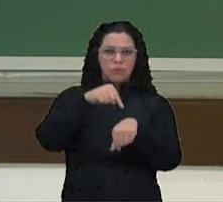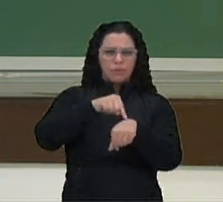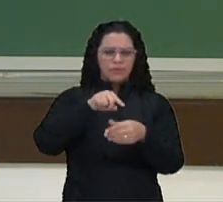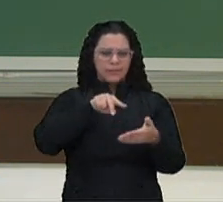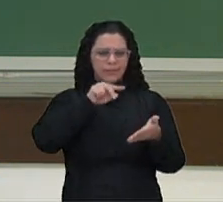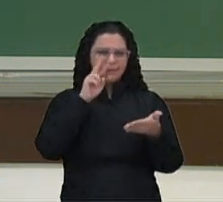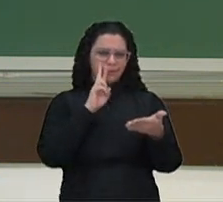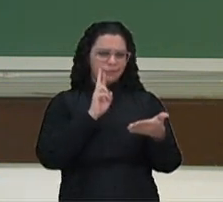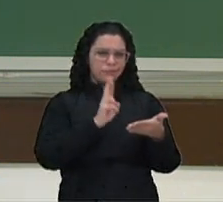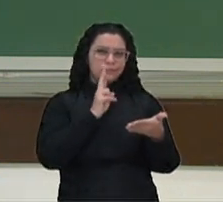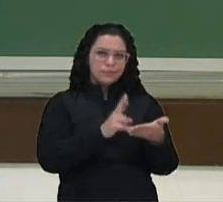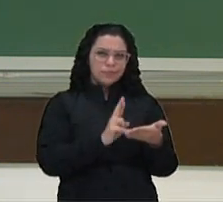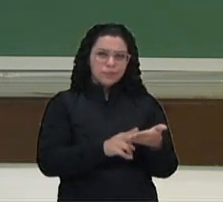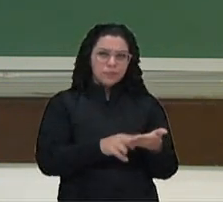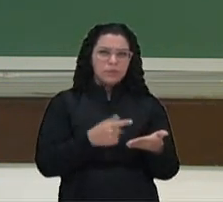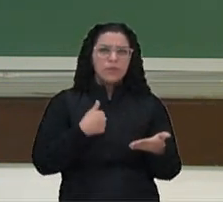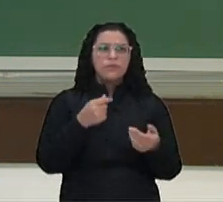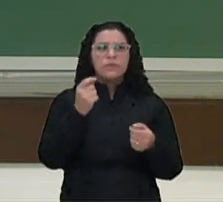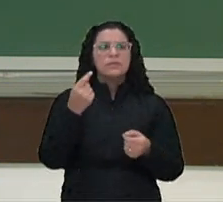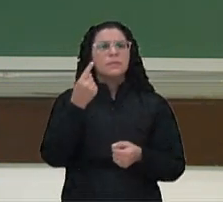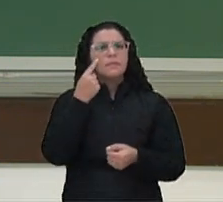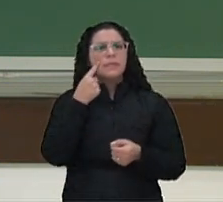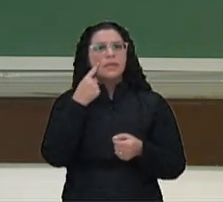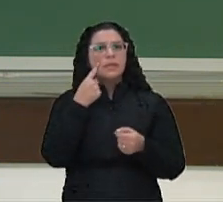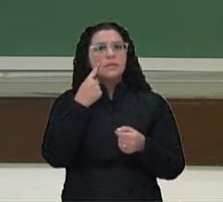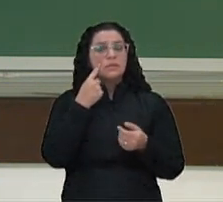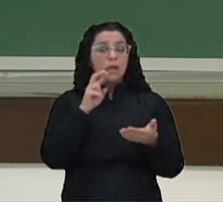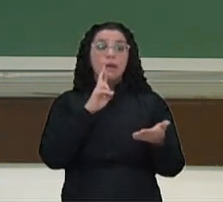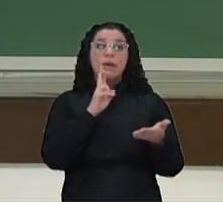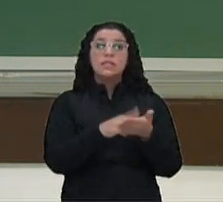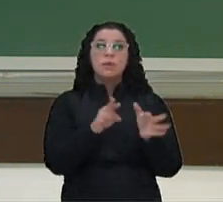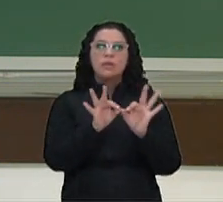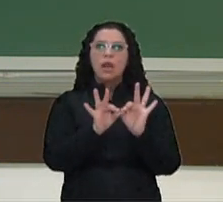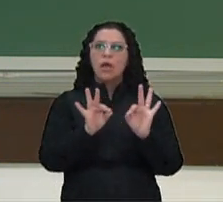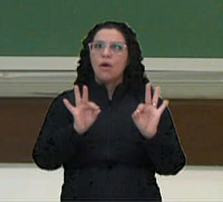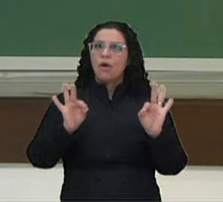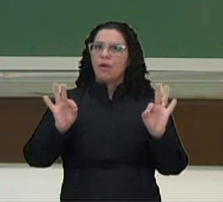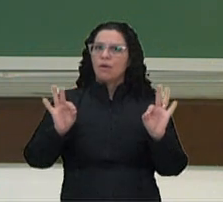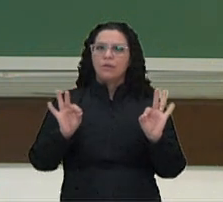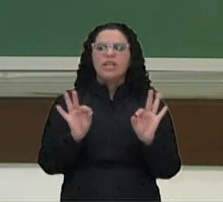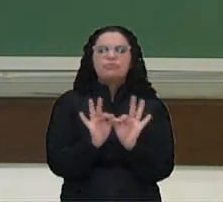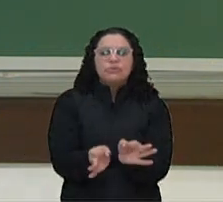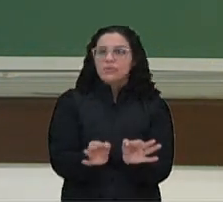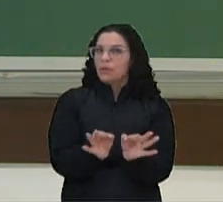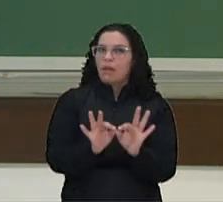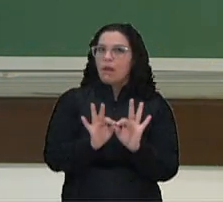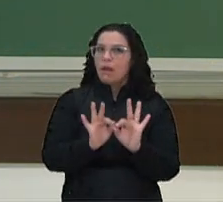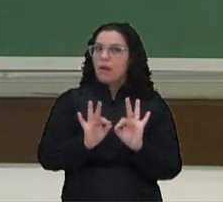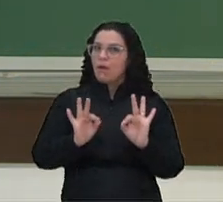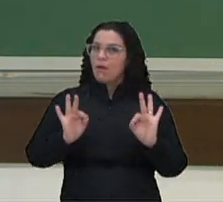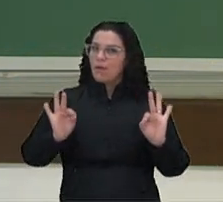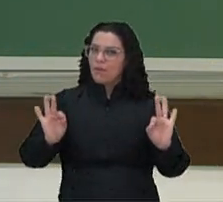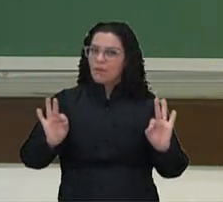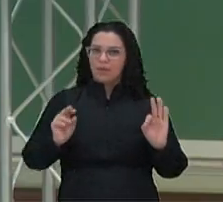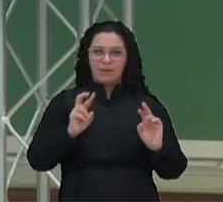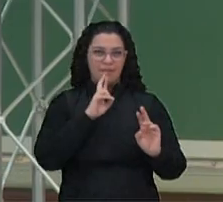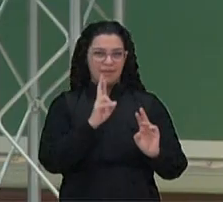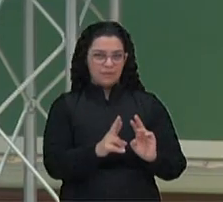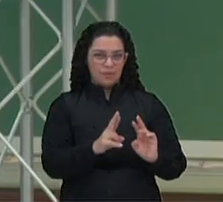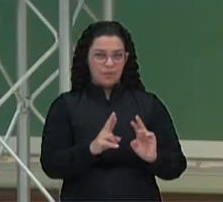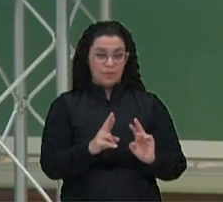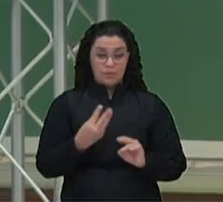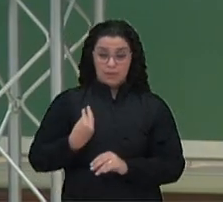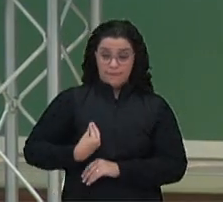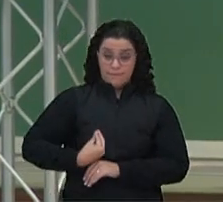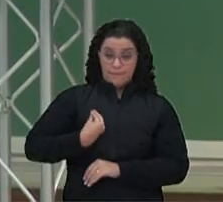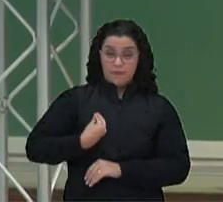vocês poderem fazer, eu quero que vocês trabalhem agora com respostas compridas, tá ok? Todas as perguntas que nós temos aqui, elas estão no presente